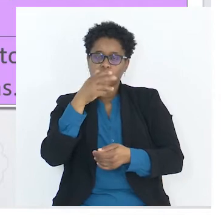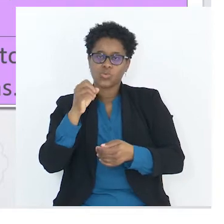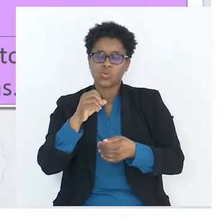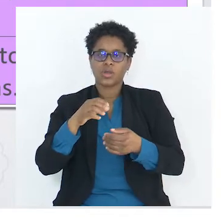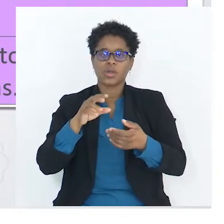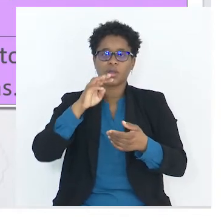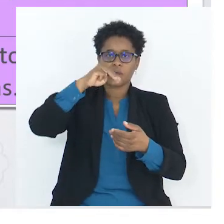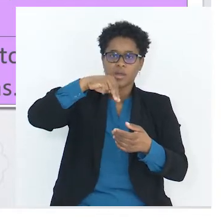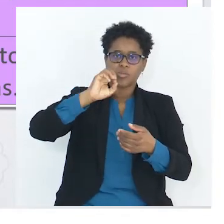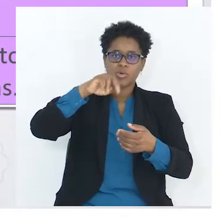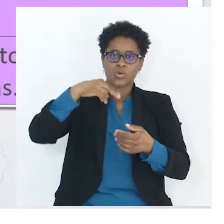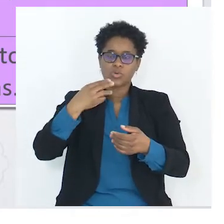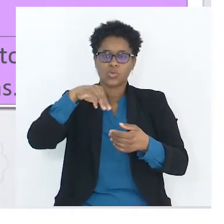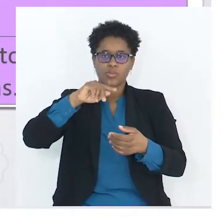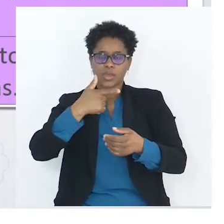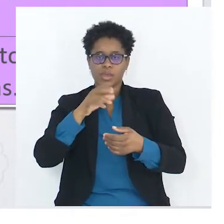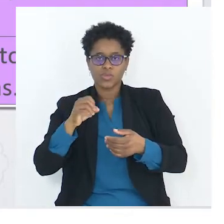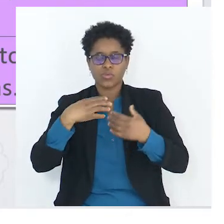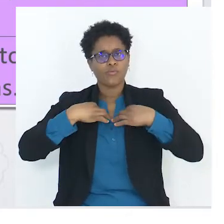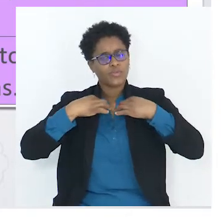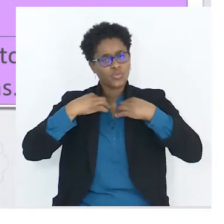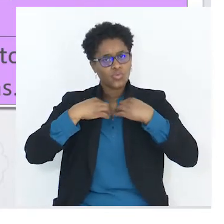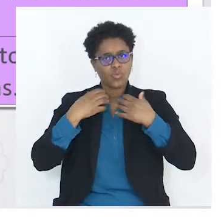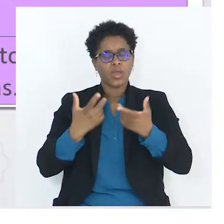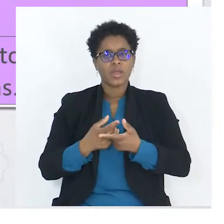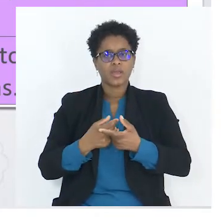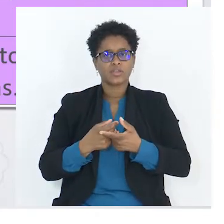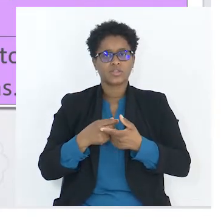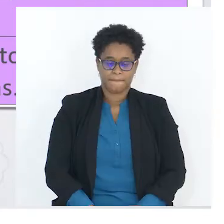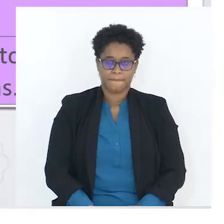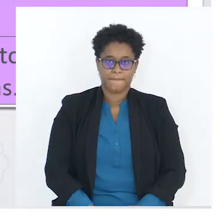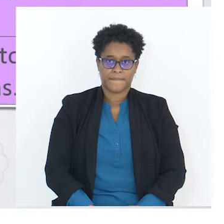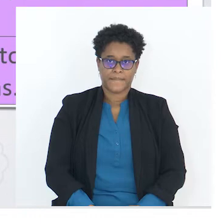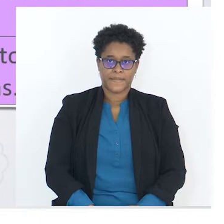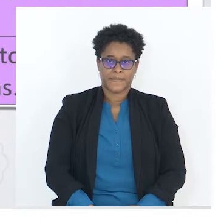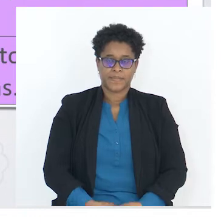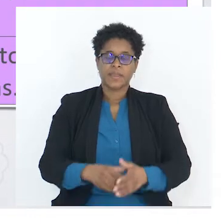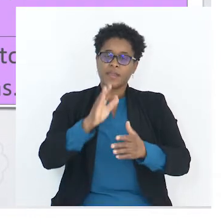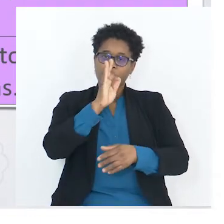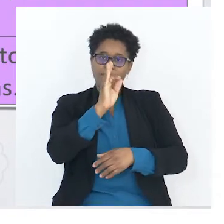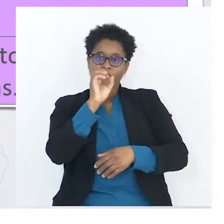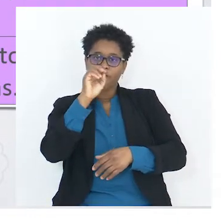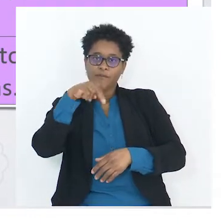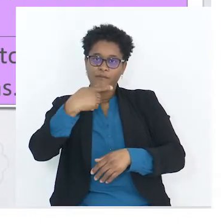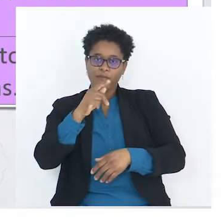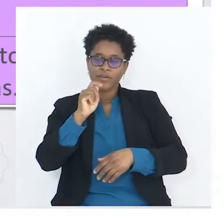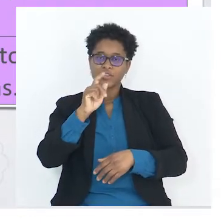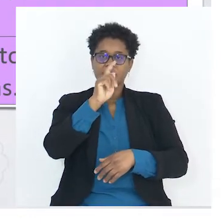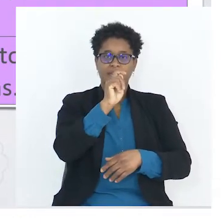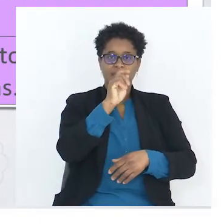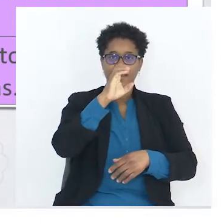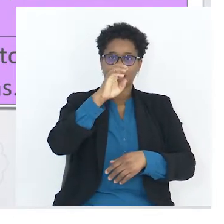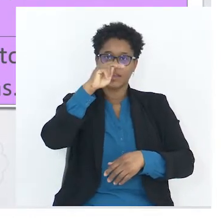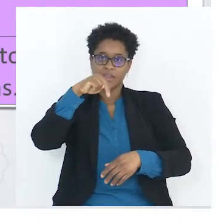vestuários, mobiliários, cerâmica, etc. Fontes